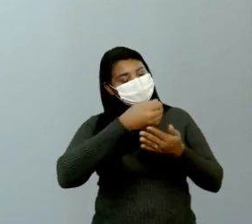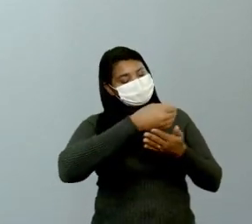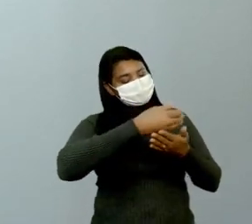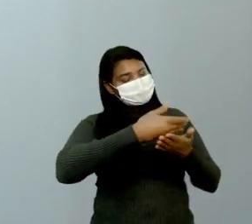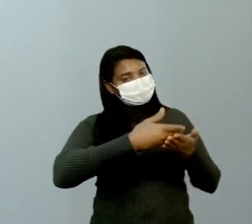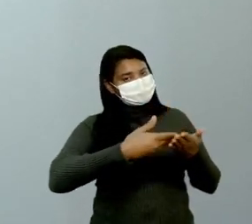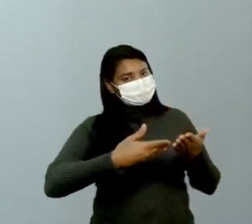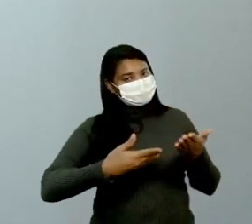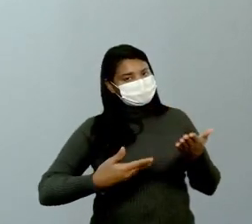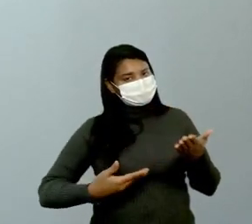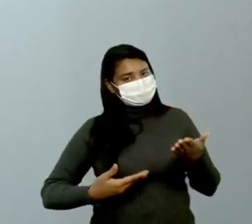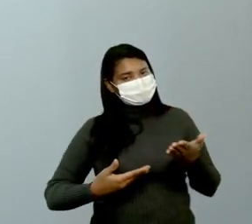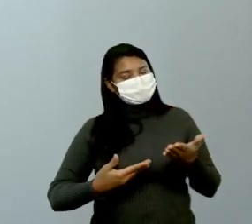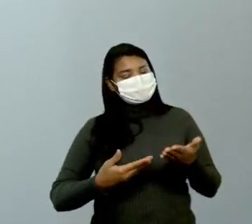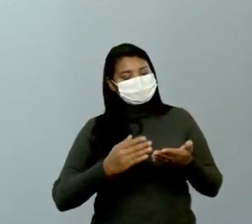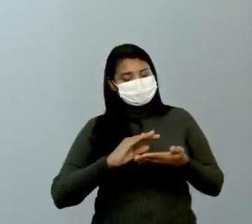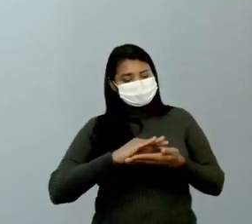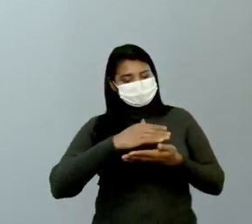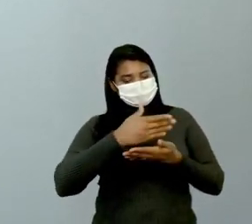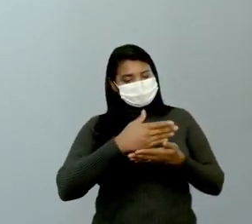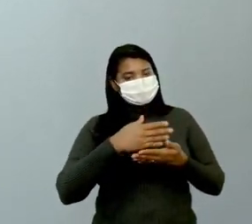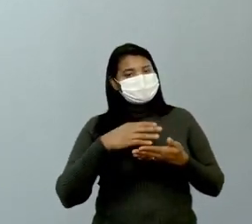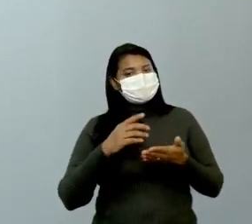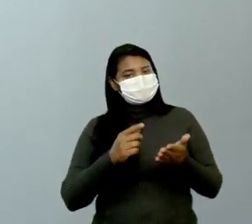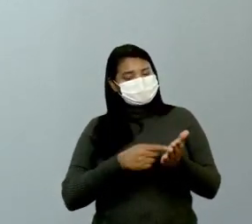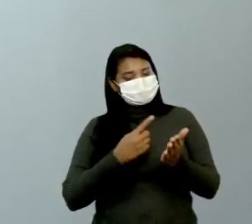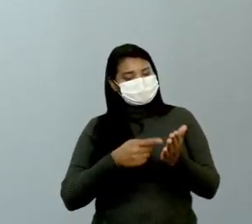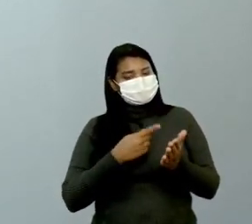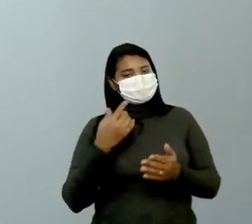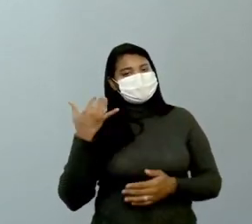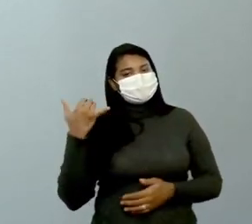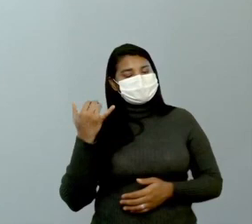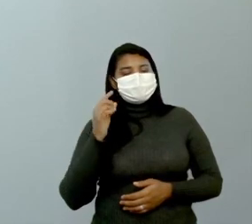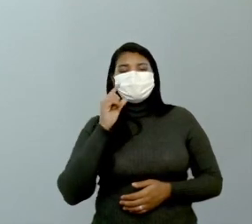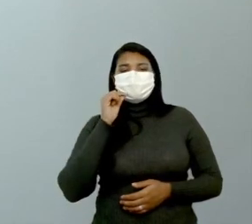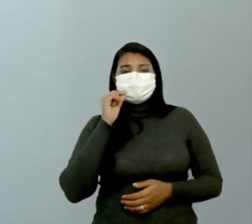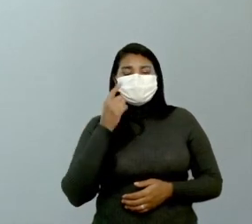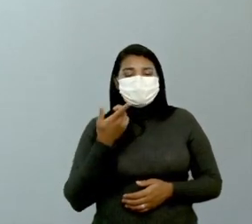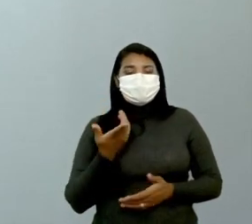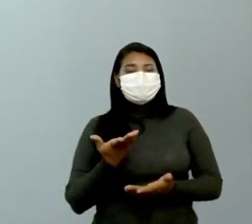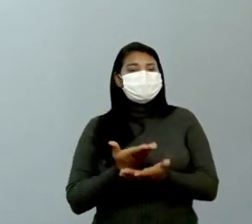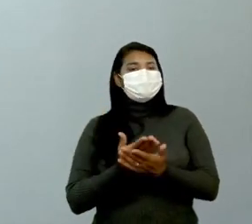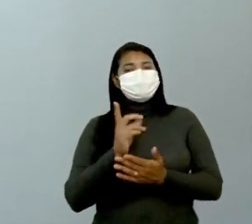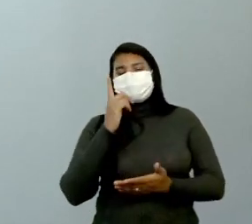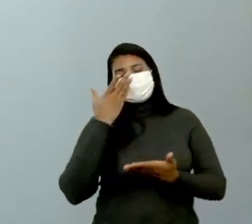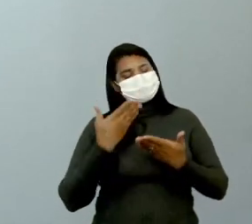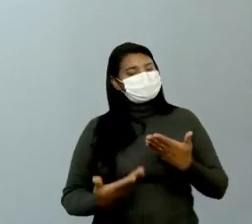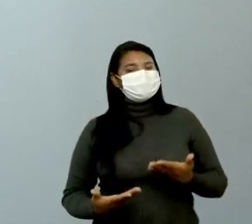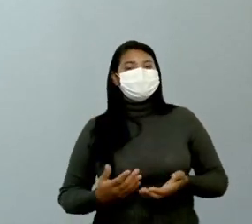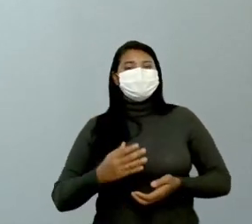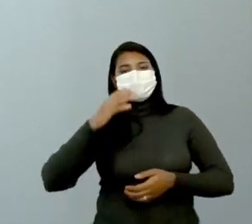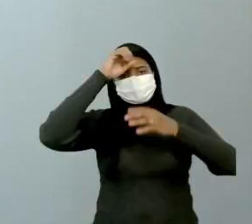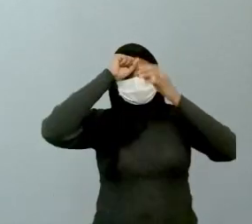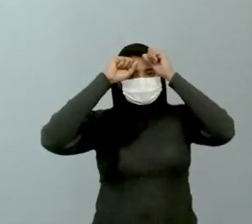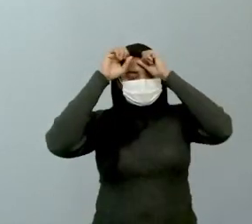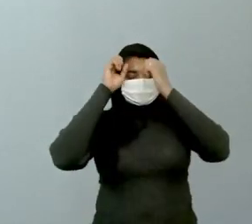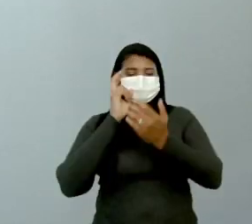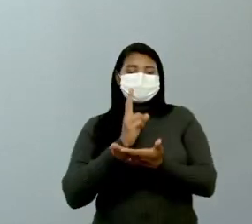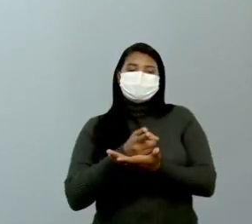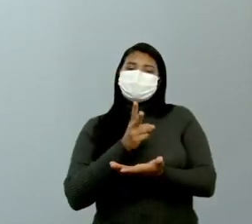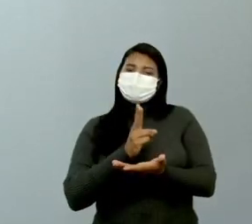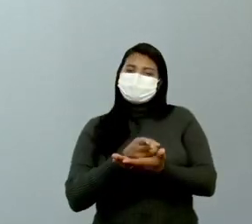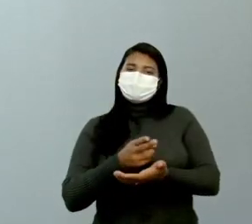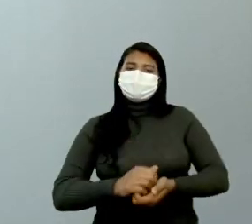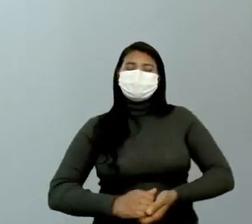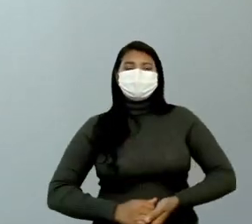caderno, seu smartphone, certo? Seu lápis, sua caneta e não perca tempo. Aprendizado sempre,